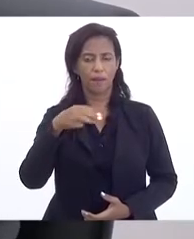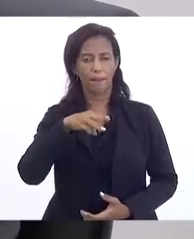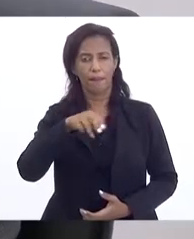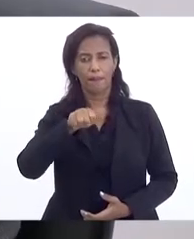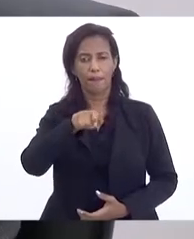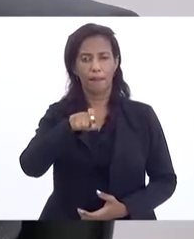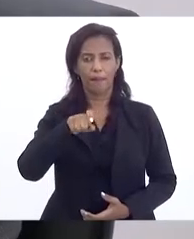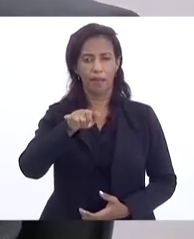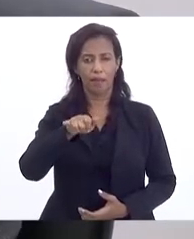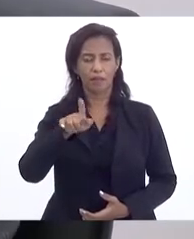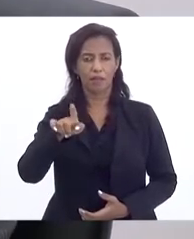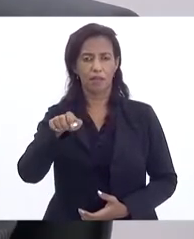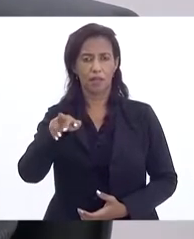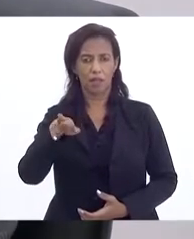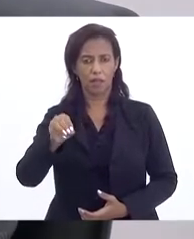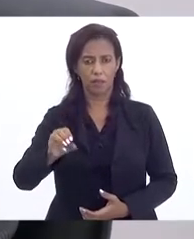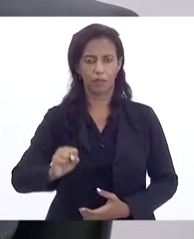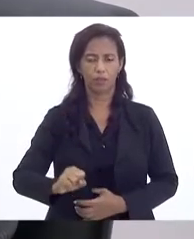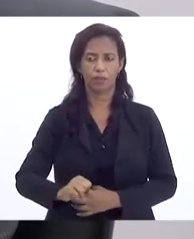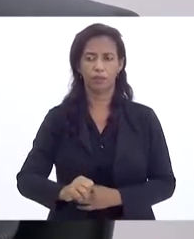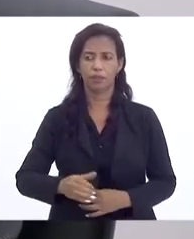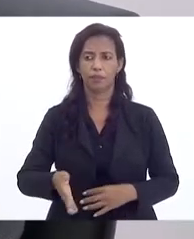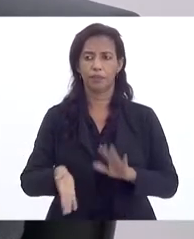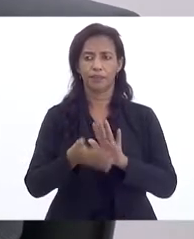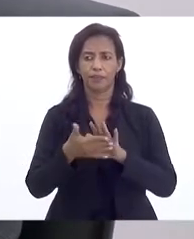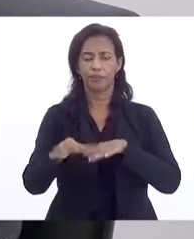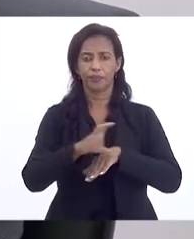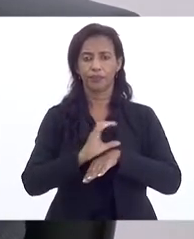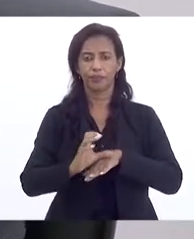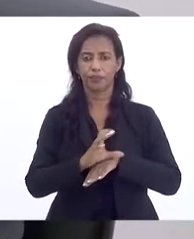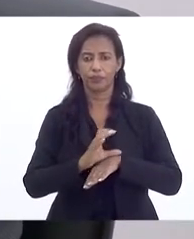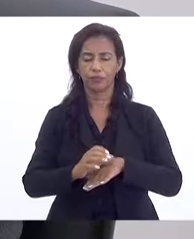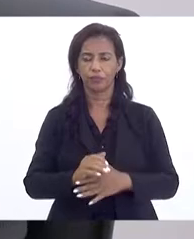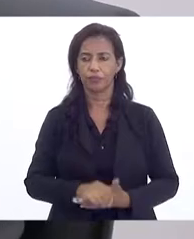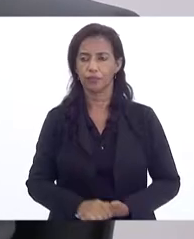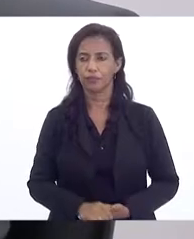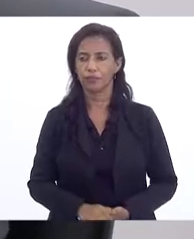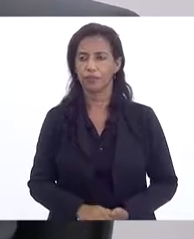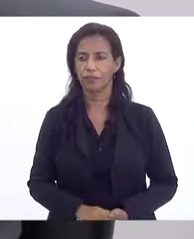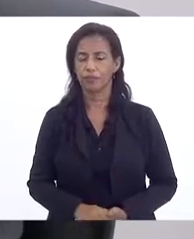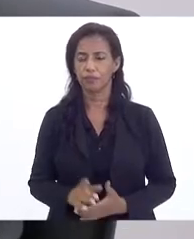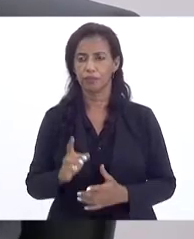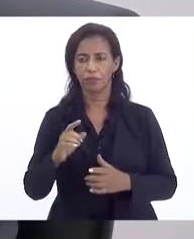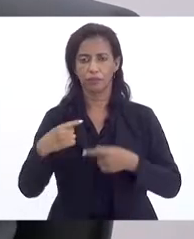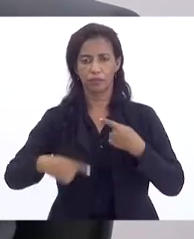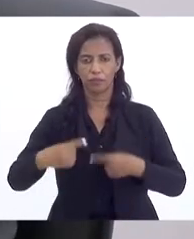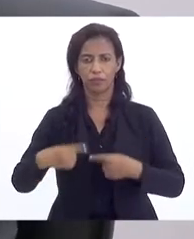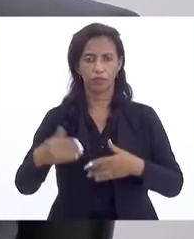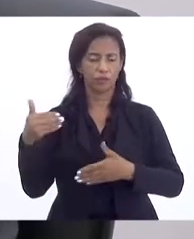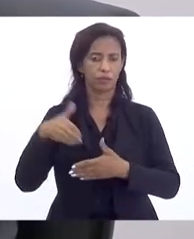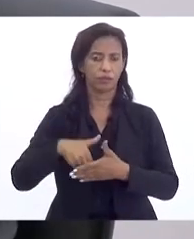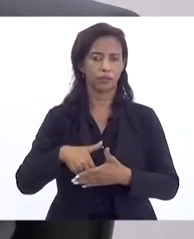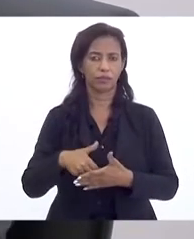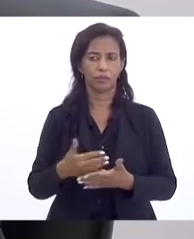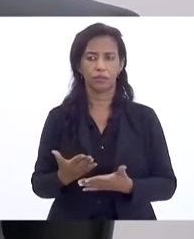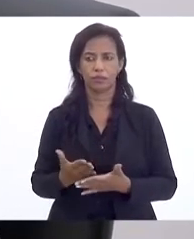Lemos. O parecer pela constitucionalidade. Em discussão, em